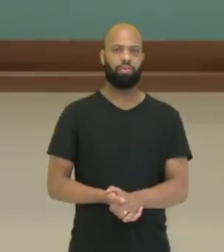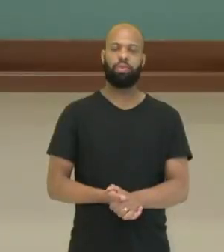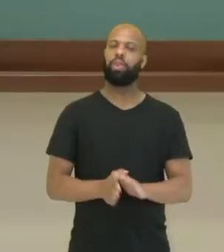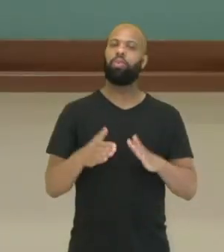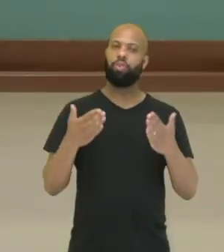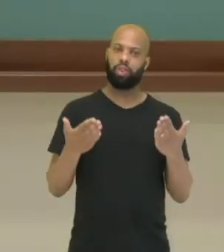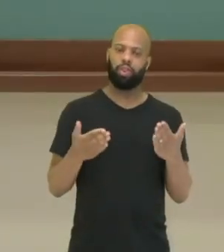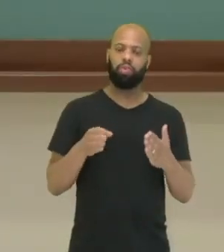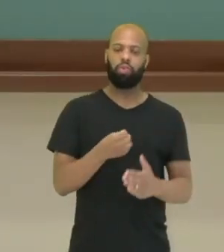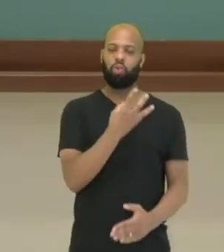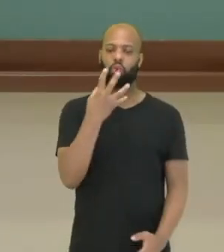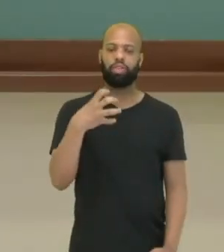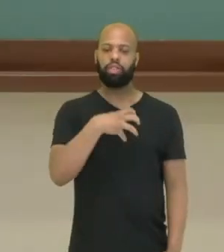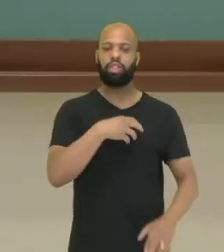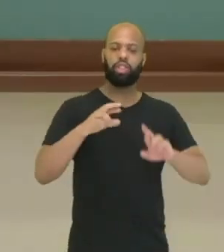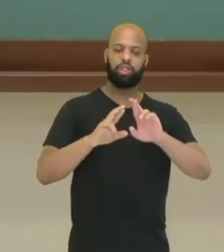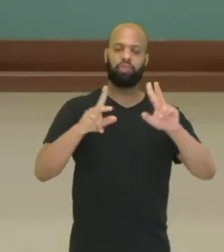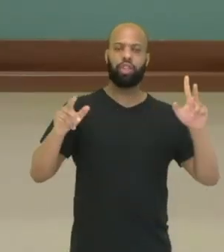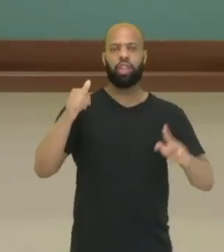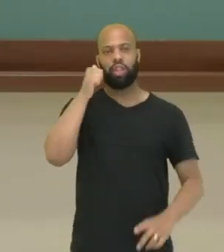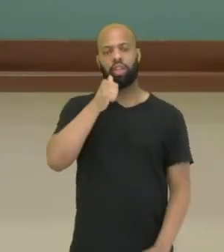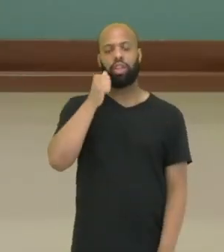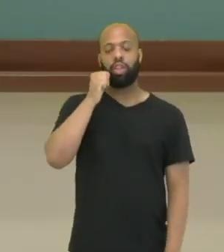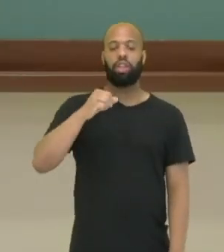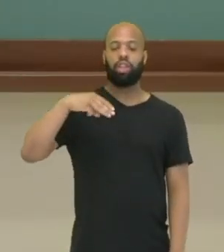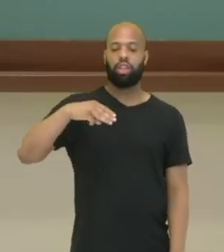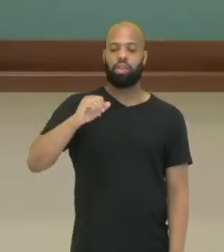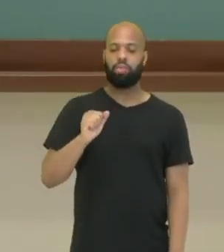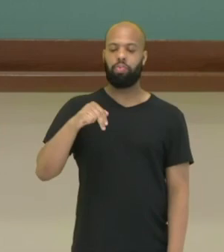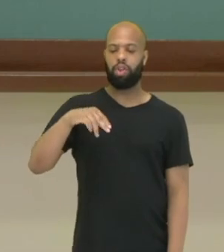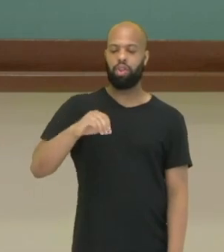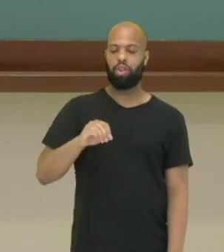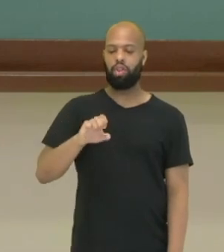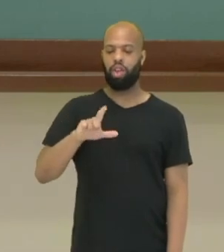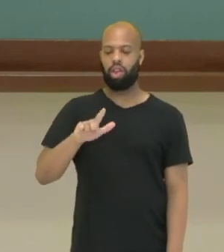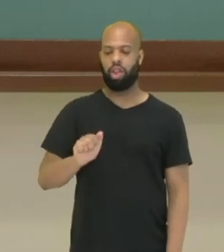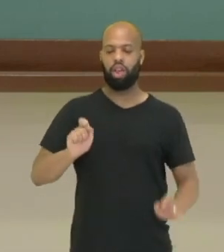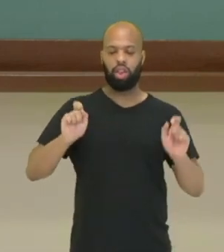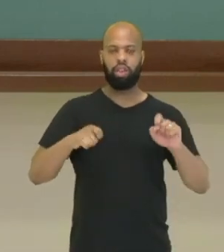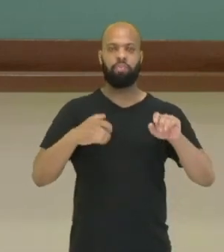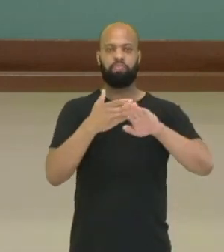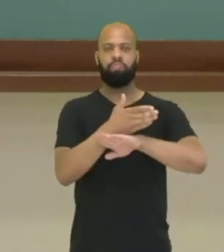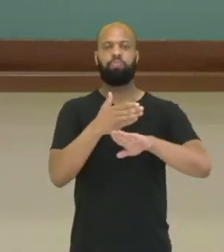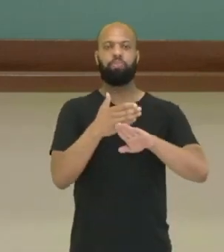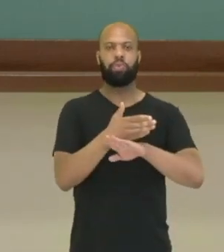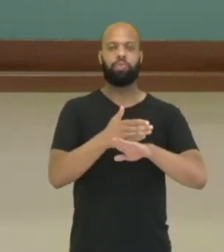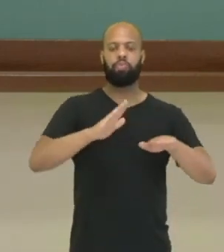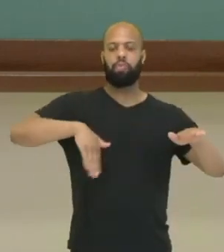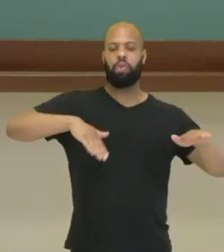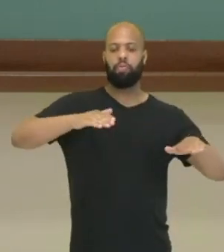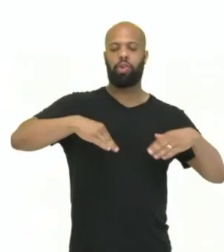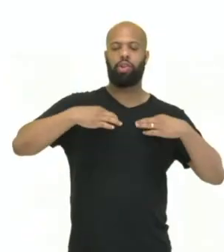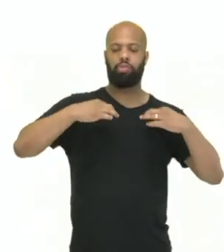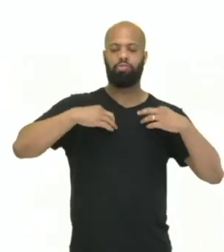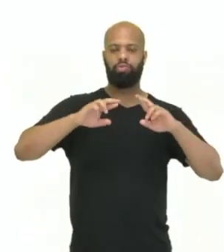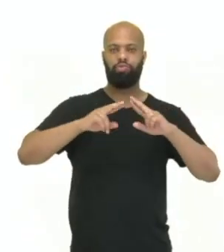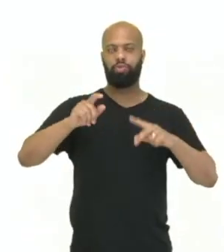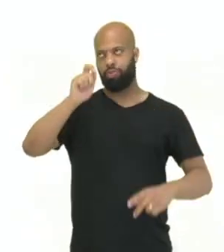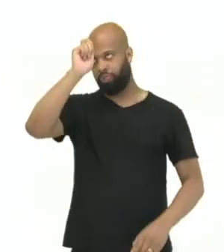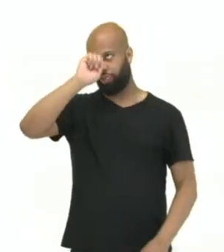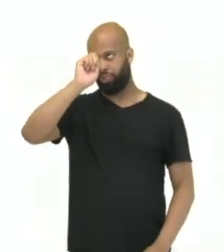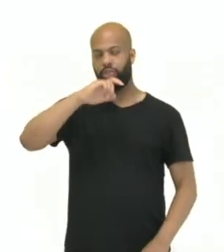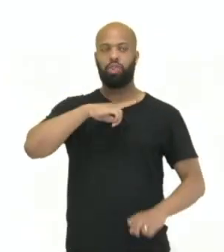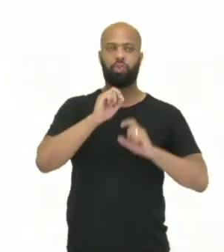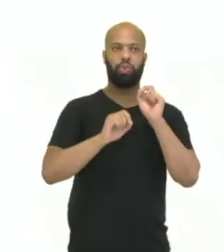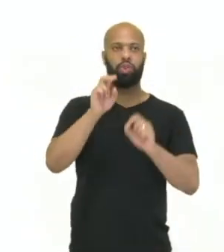aí, quantas formas diferentes a Manuela vai poder ir para a praia? Vamos ver? Aplicando o princípio